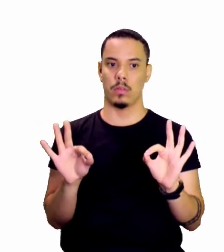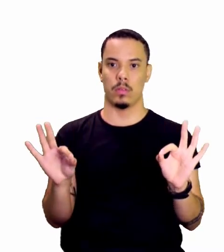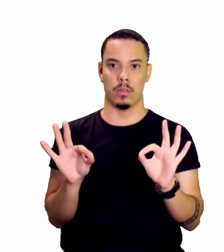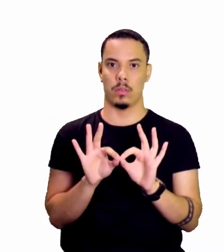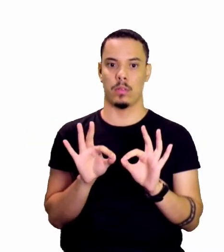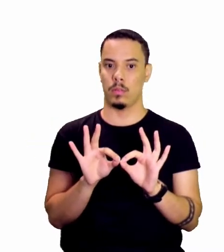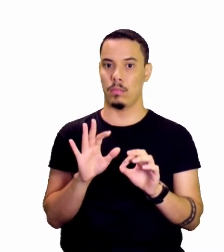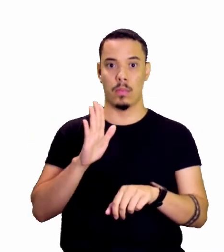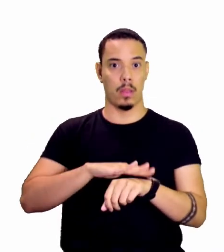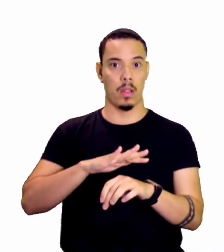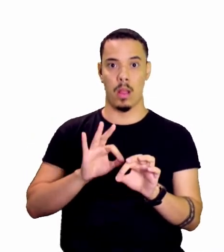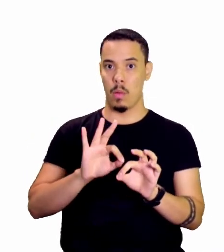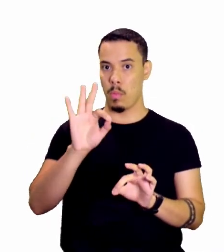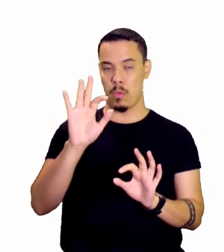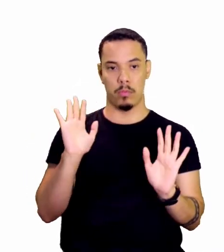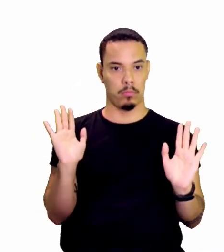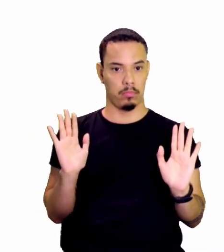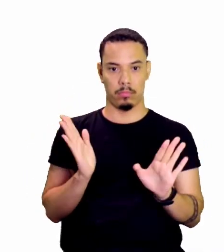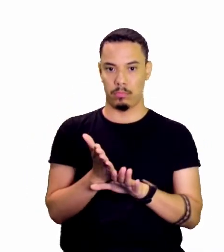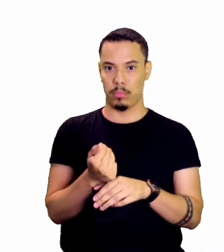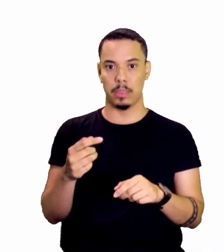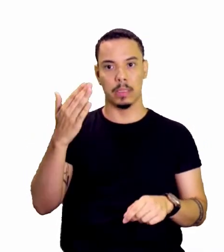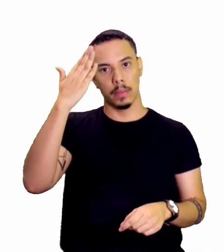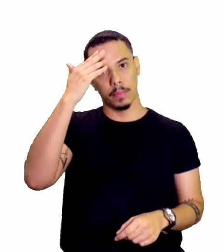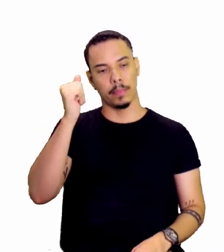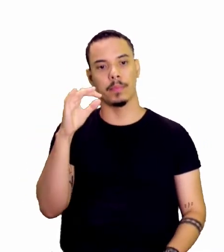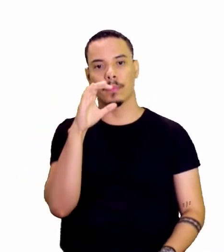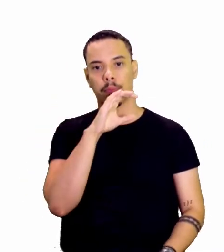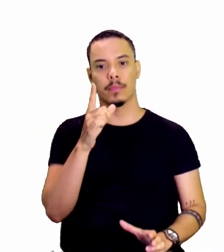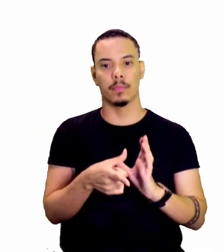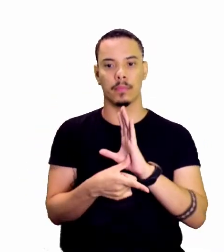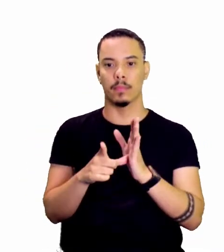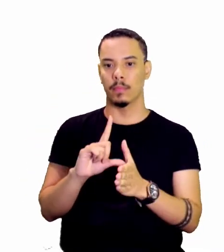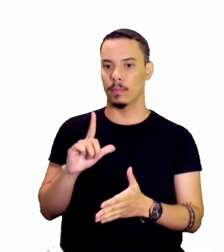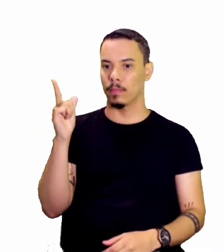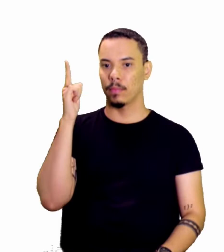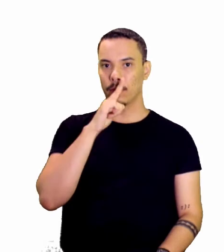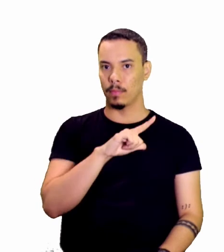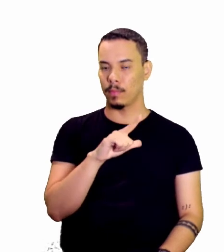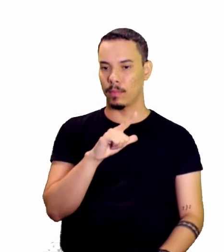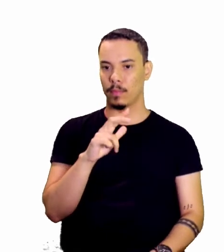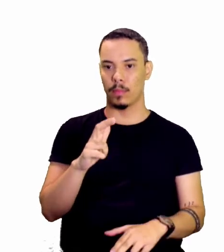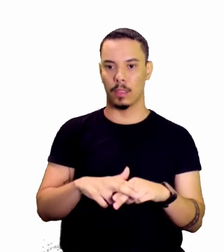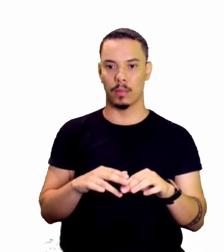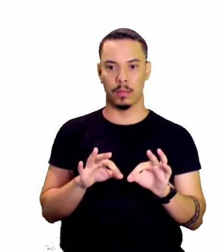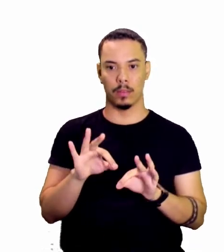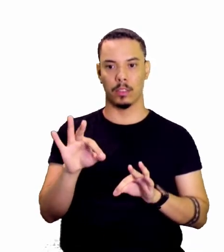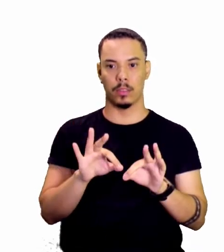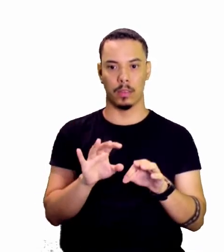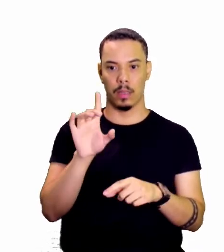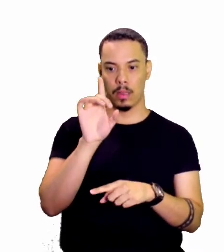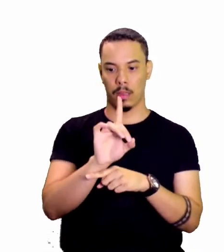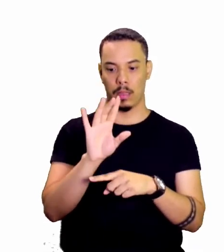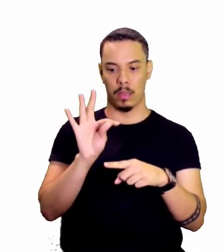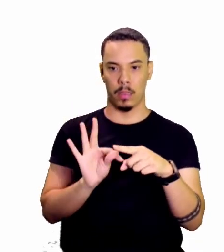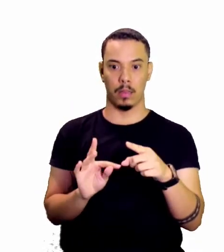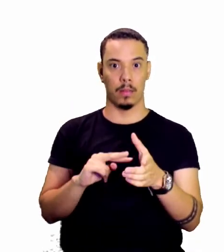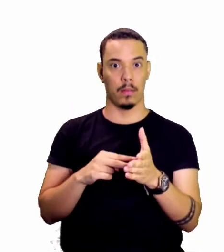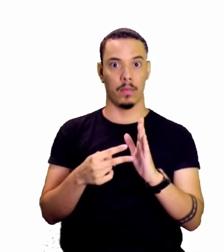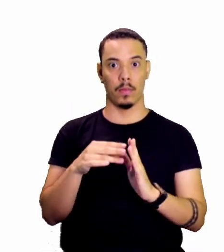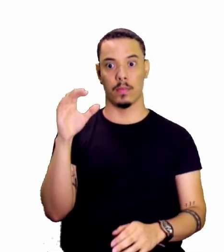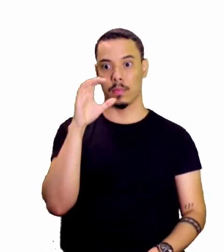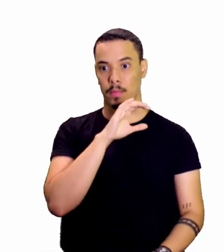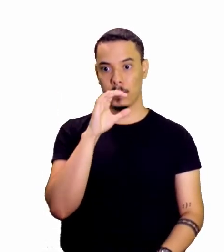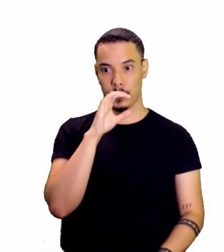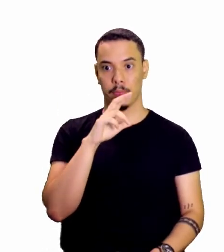por tempo no Grosso w né exatamente ó distância por tempo é o que o a cidade